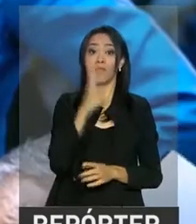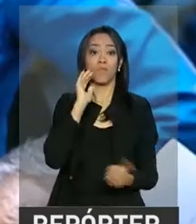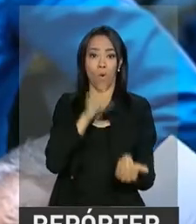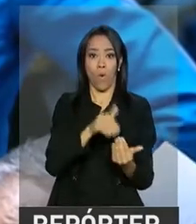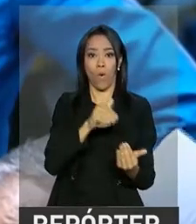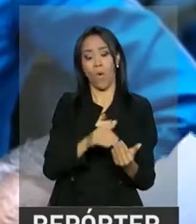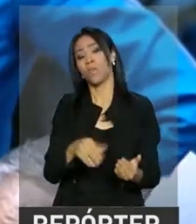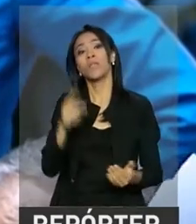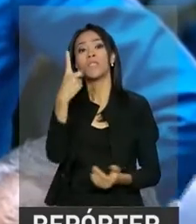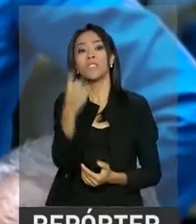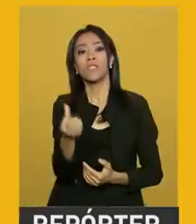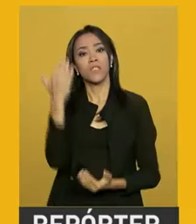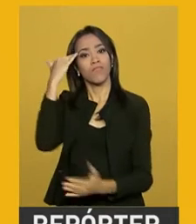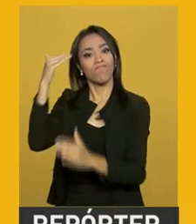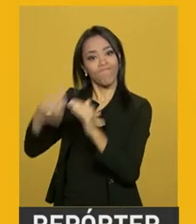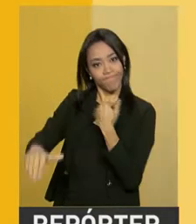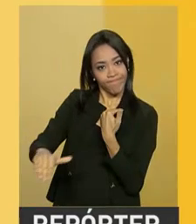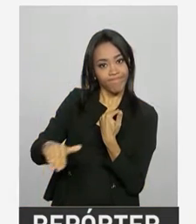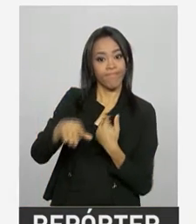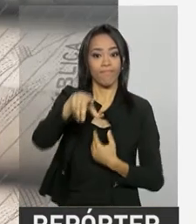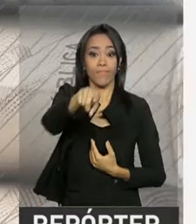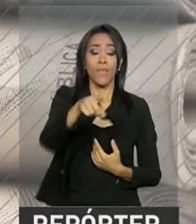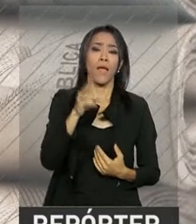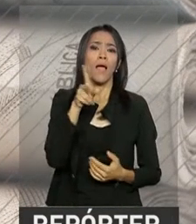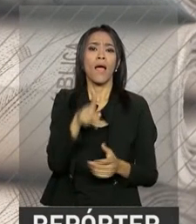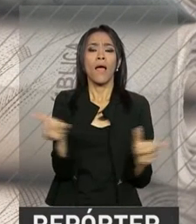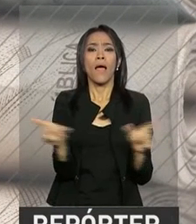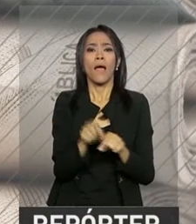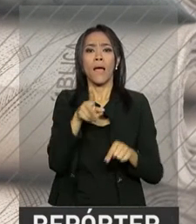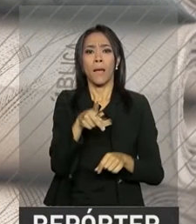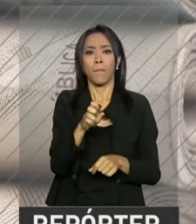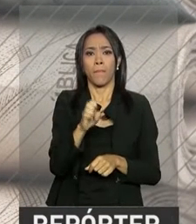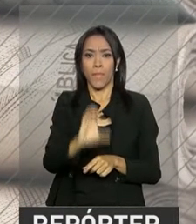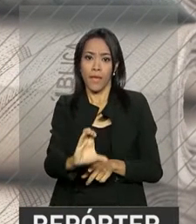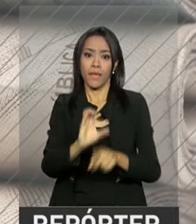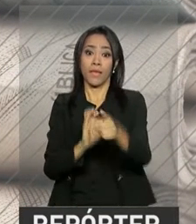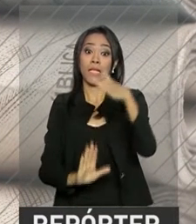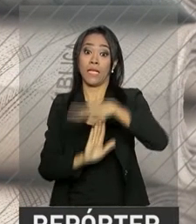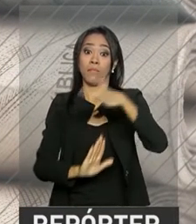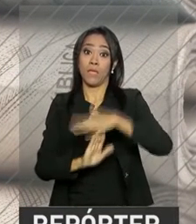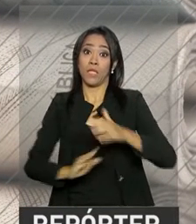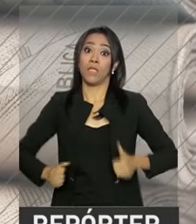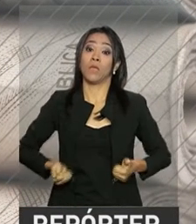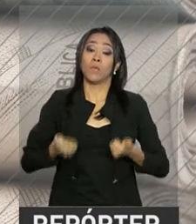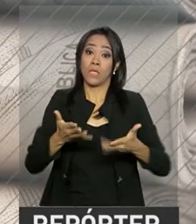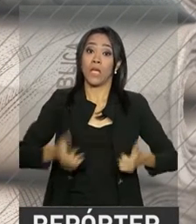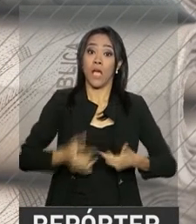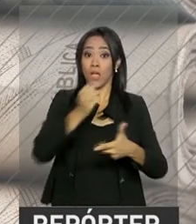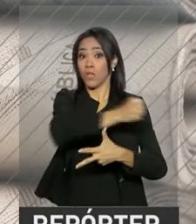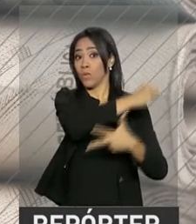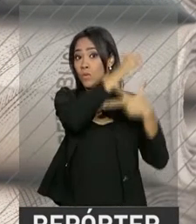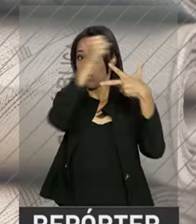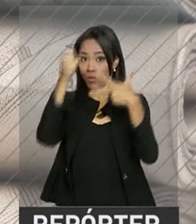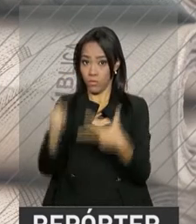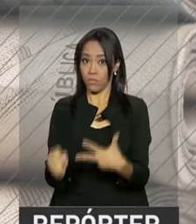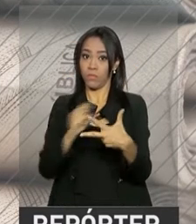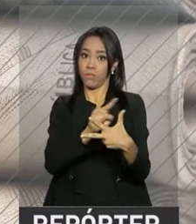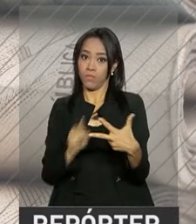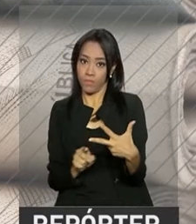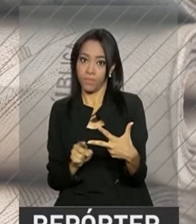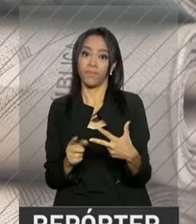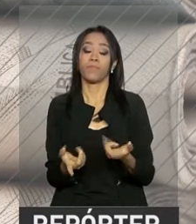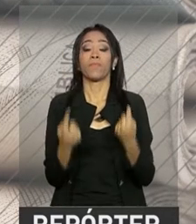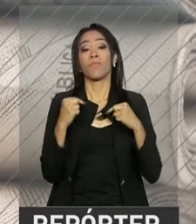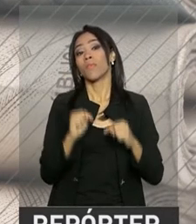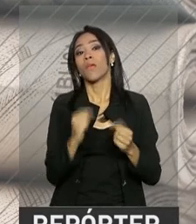e 16 contrários. A PEC limita o crescimento dos gastos para os três poderes, executivo, legislativo e